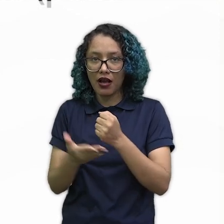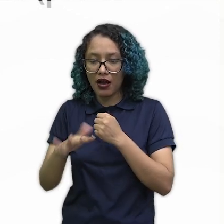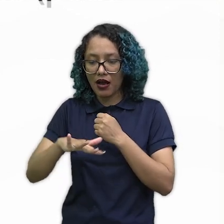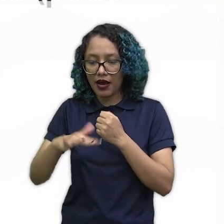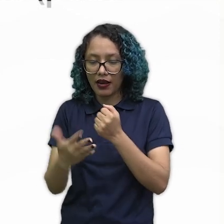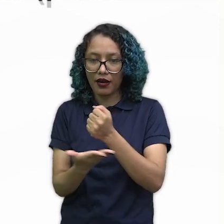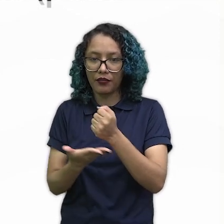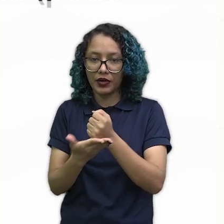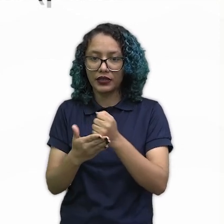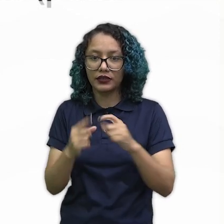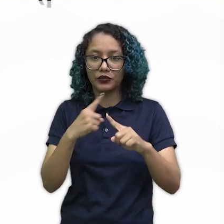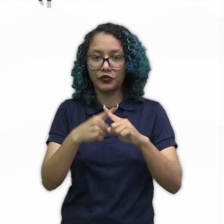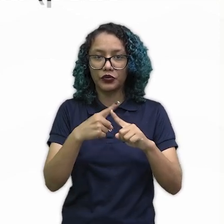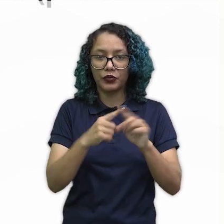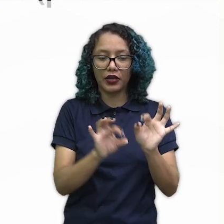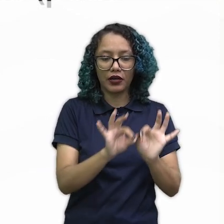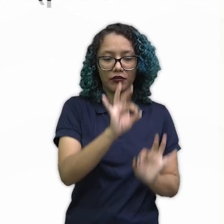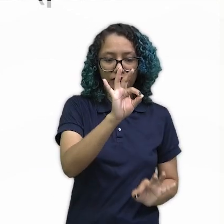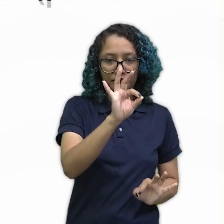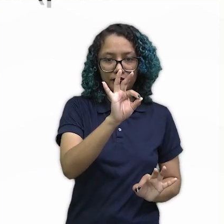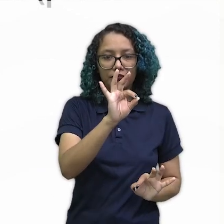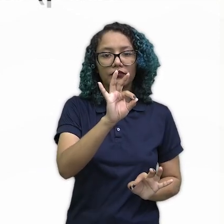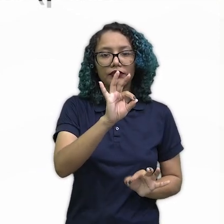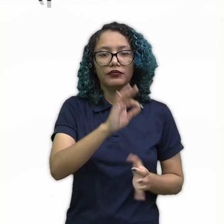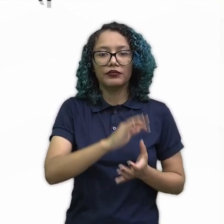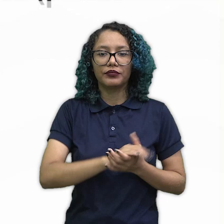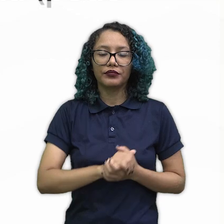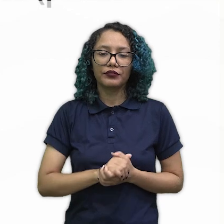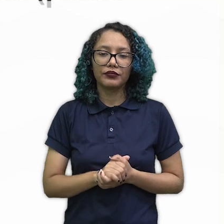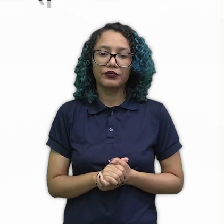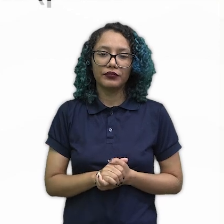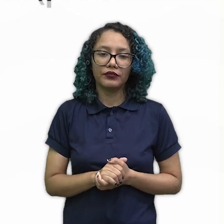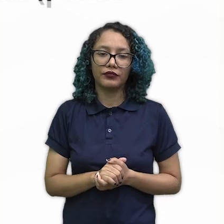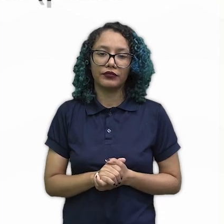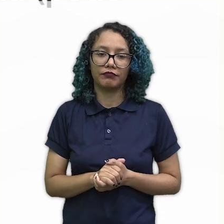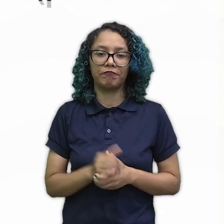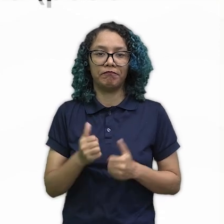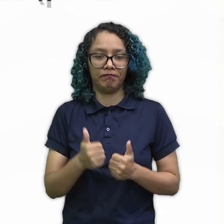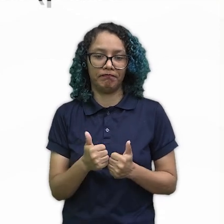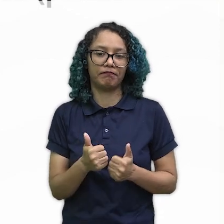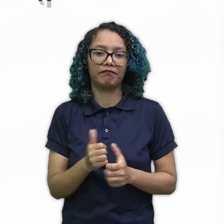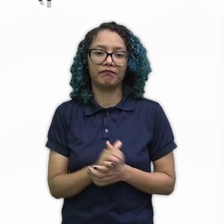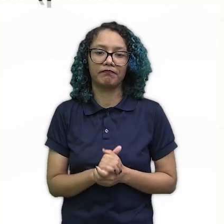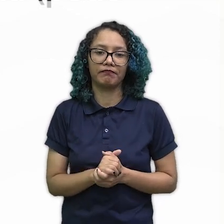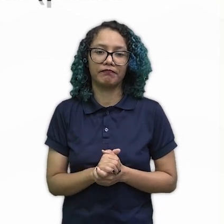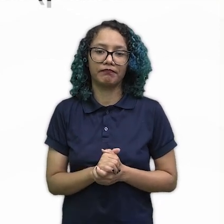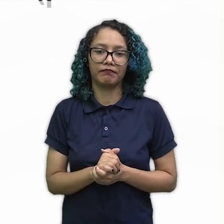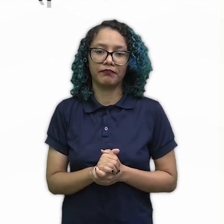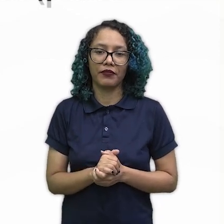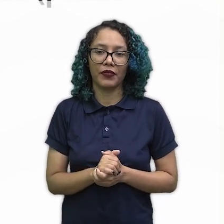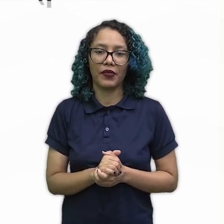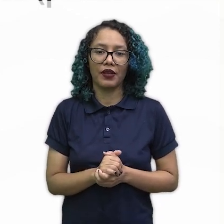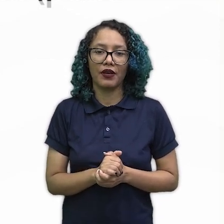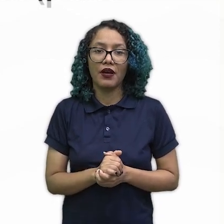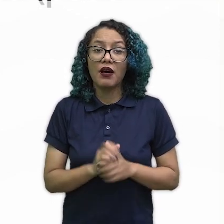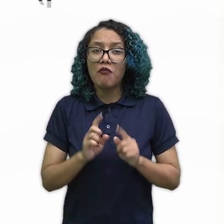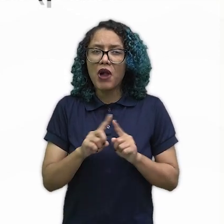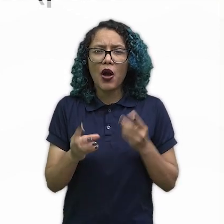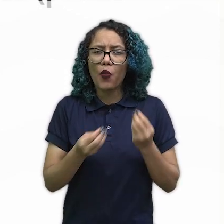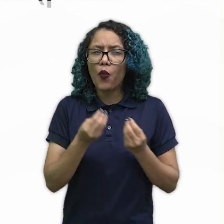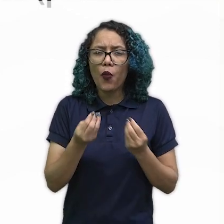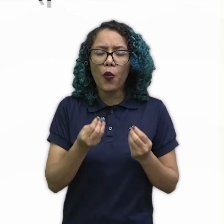vai multiplicar pela altura desse prisma. Ok, tudo certo. Como que eu faço isso,